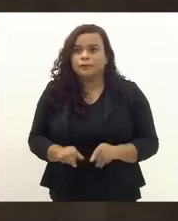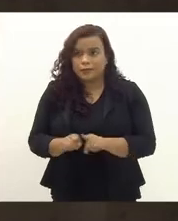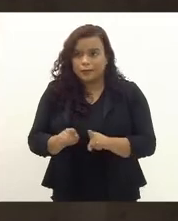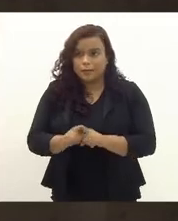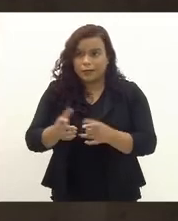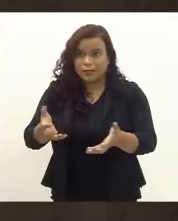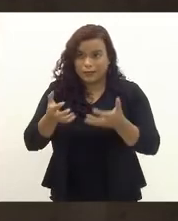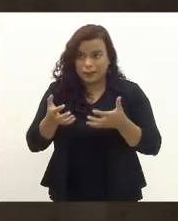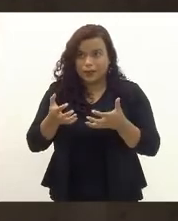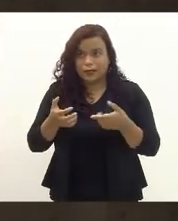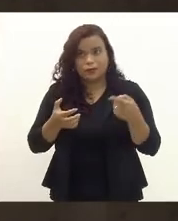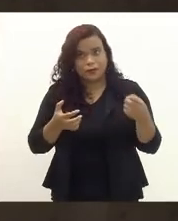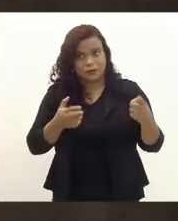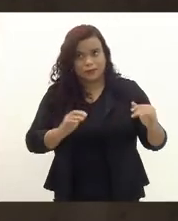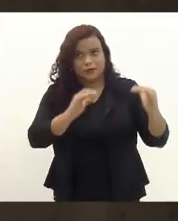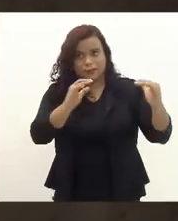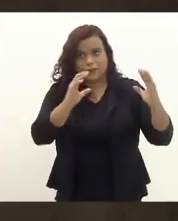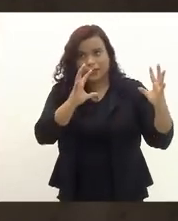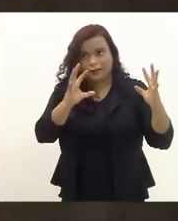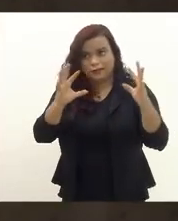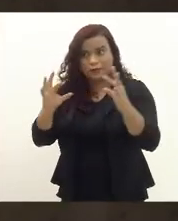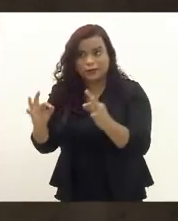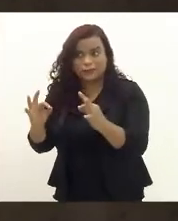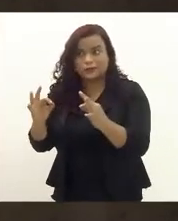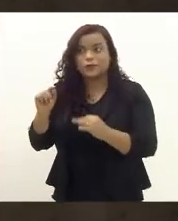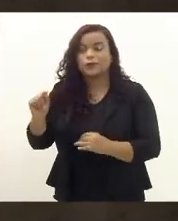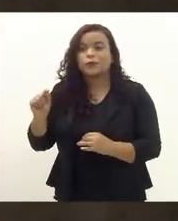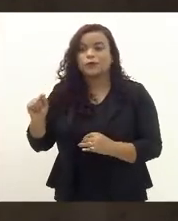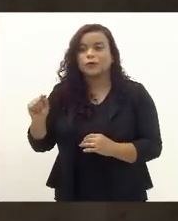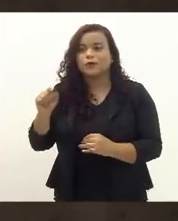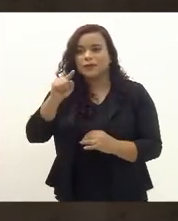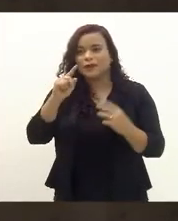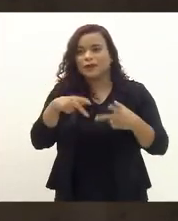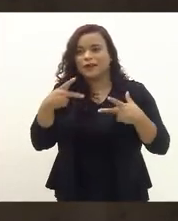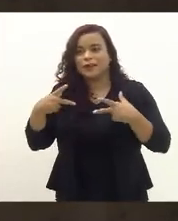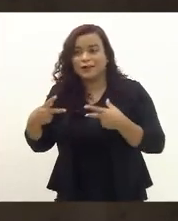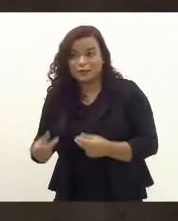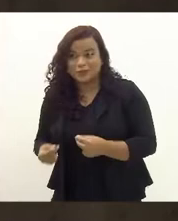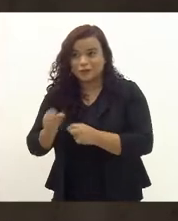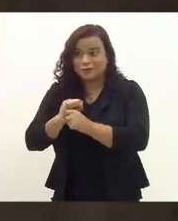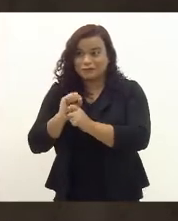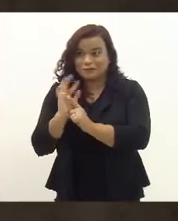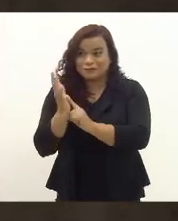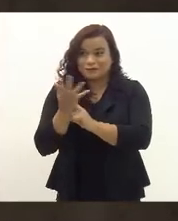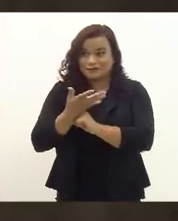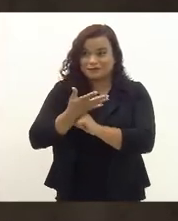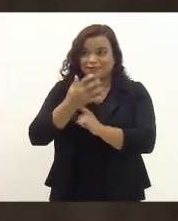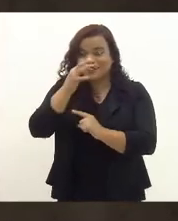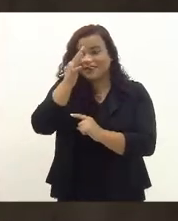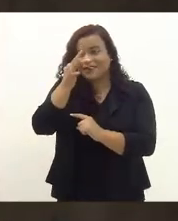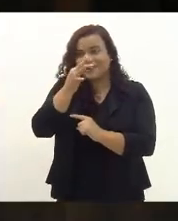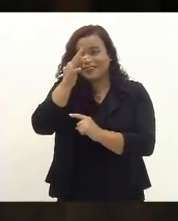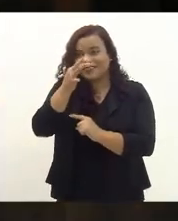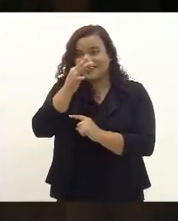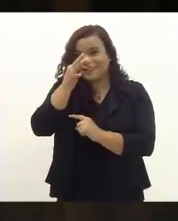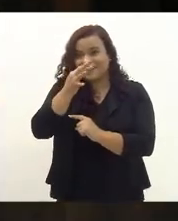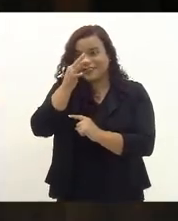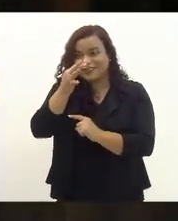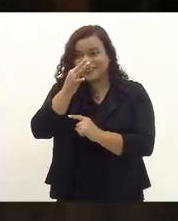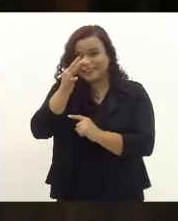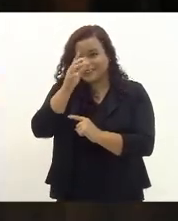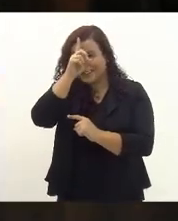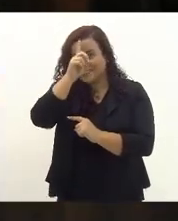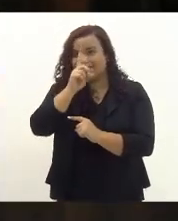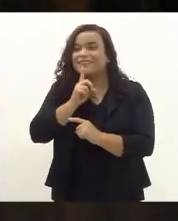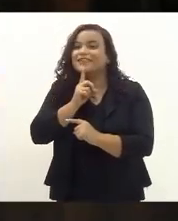queria chamar atenção de vossa excelência vossa excelência acabou de ganhar uma Margarida amarela é isso Margarida